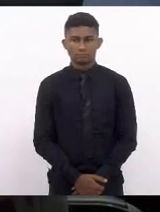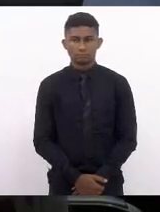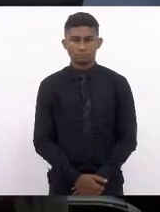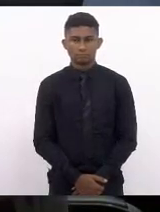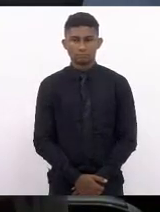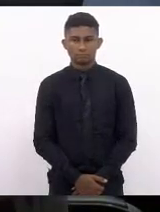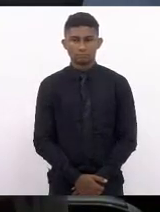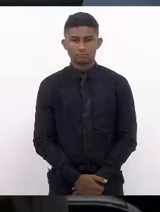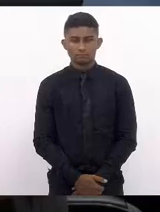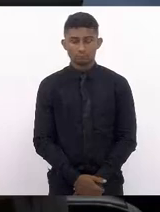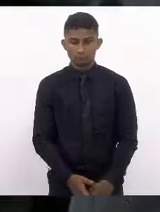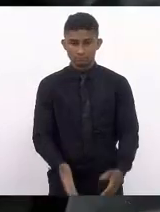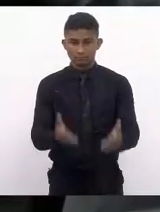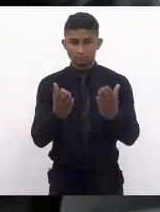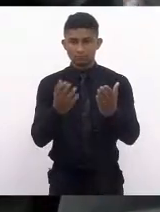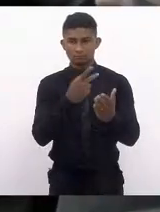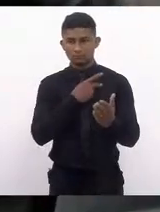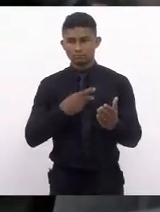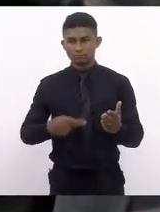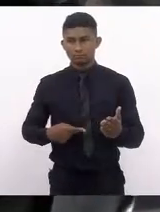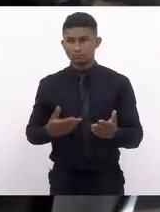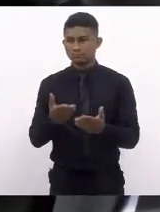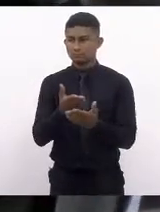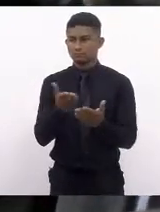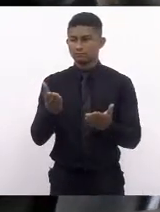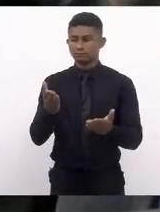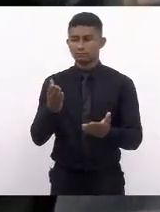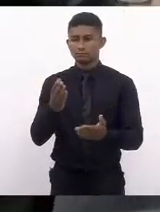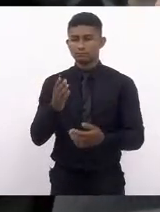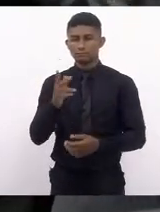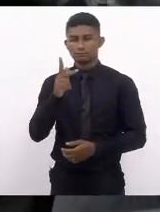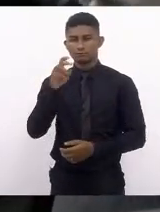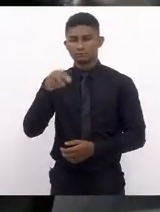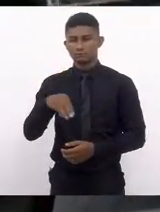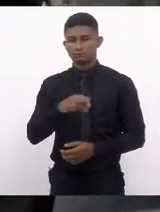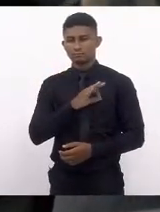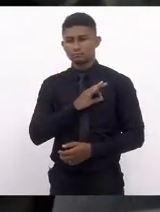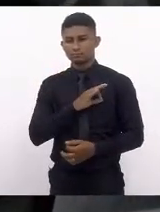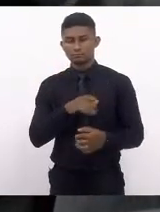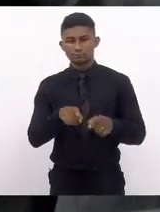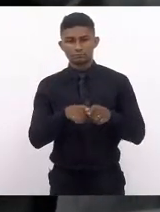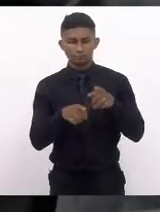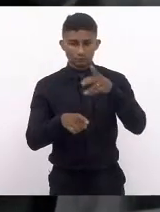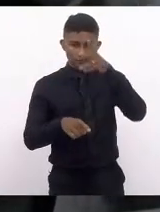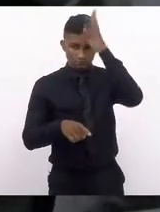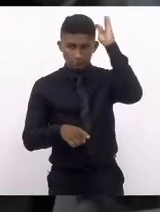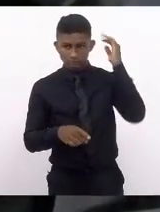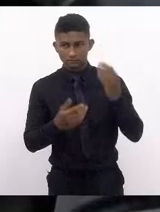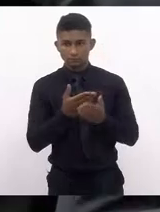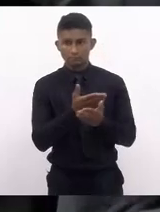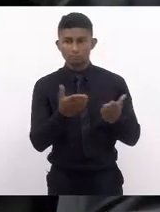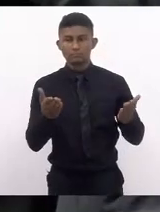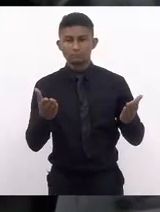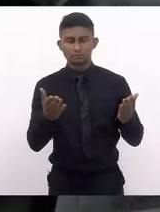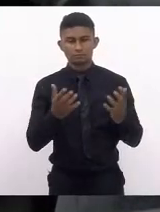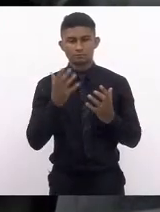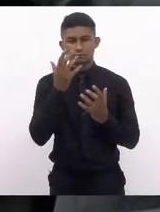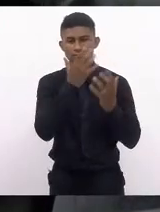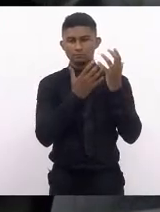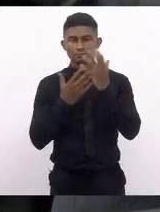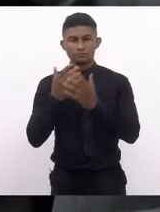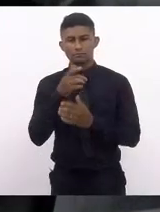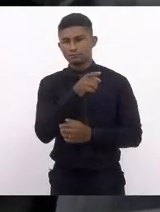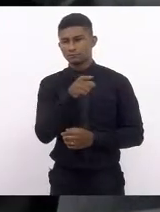o presidente saudando aí a Polícia Militar e os Bombeiros Militares que nos honram Esse belo hino